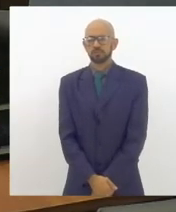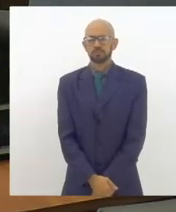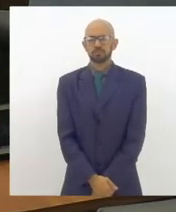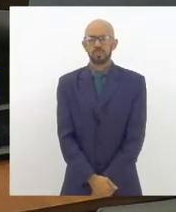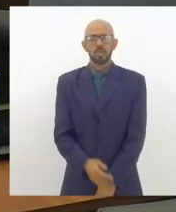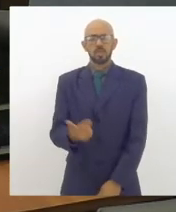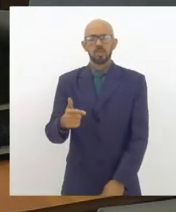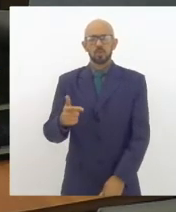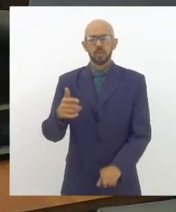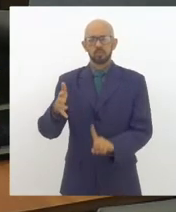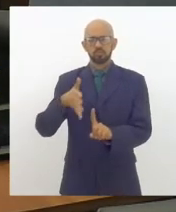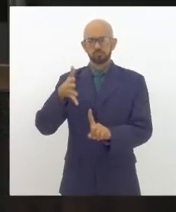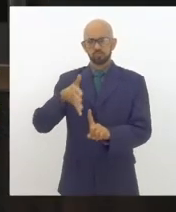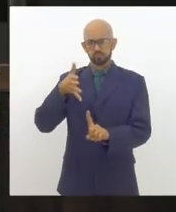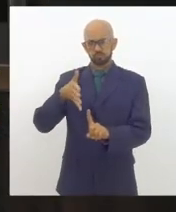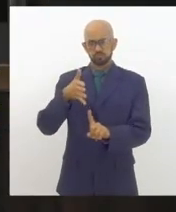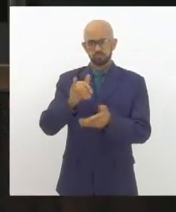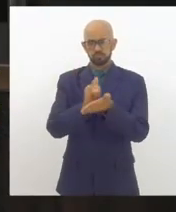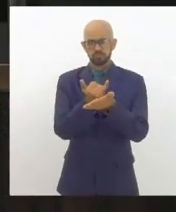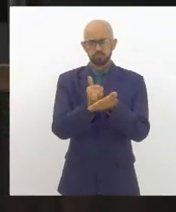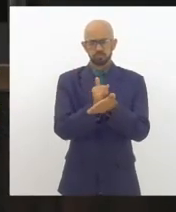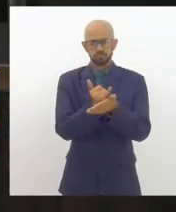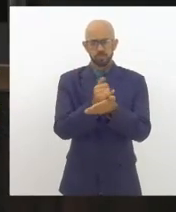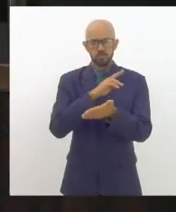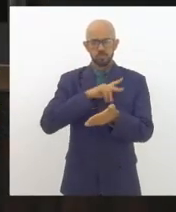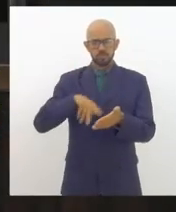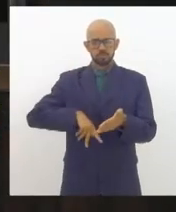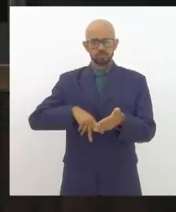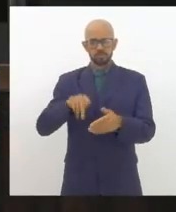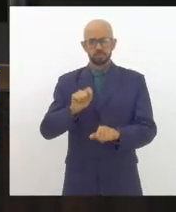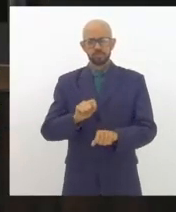Não havendo mais oradores inscritos, a presidência